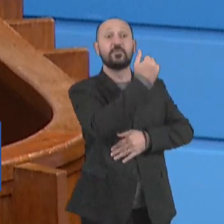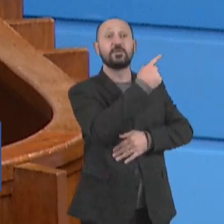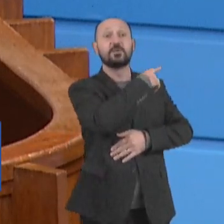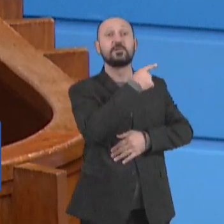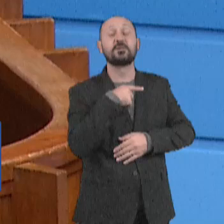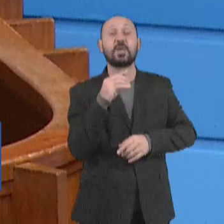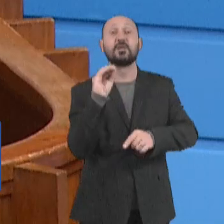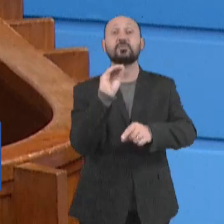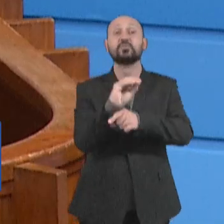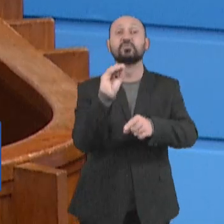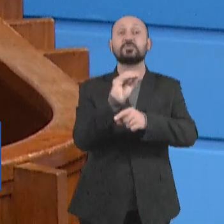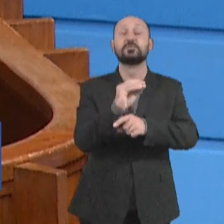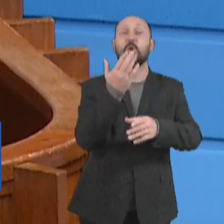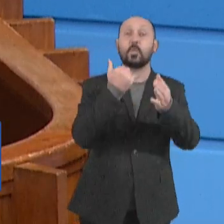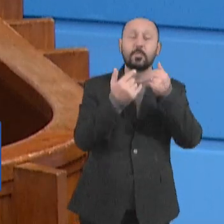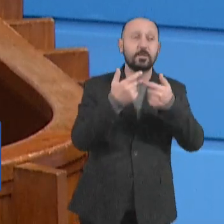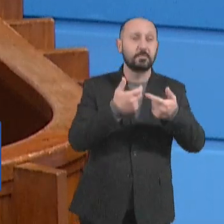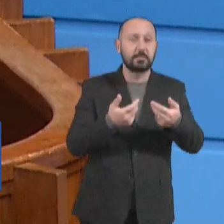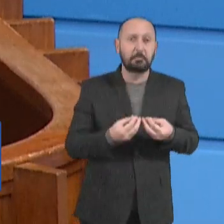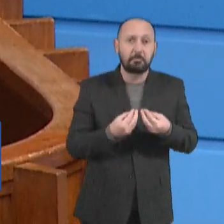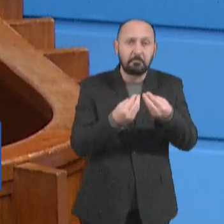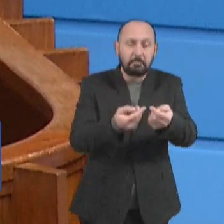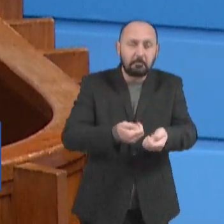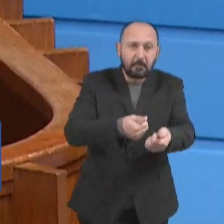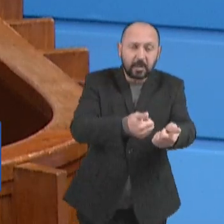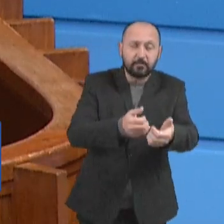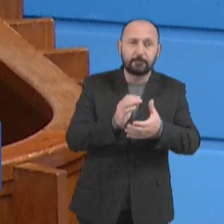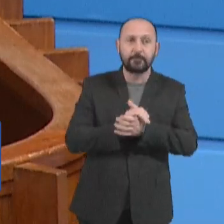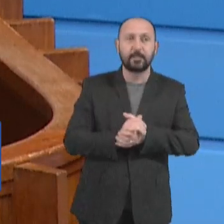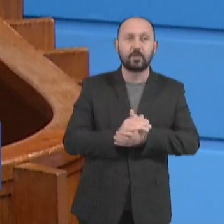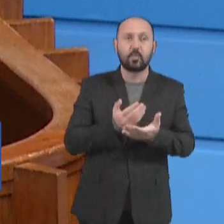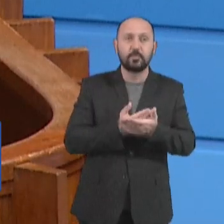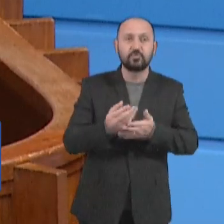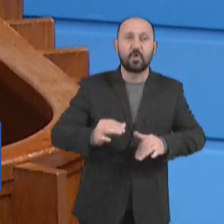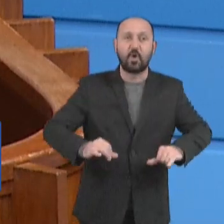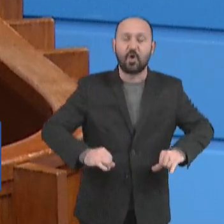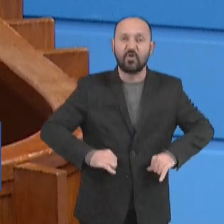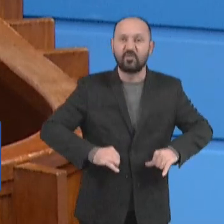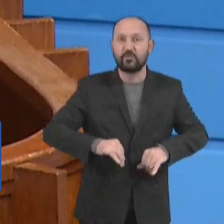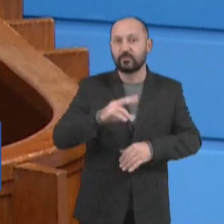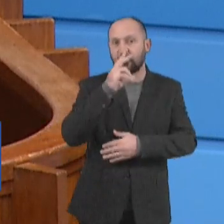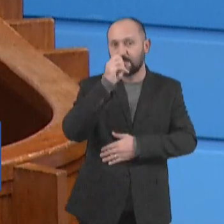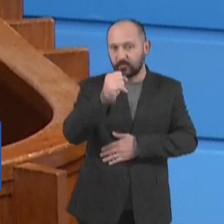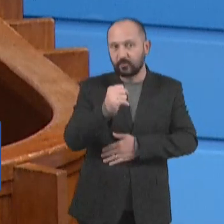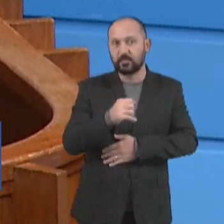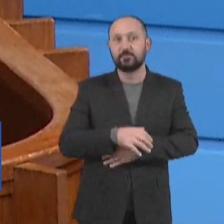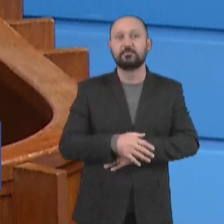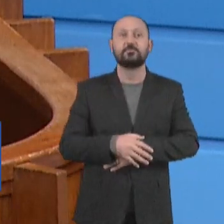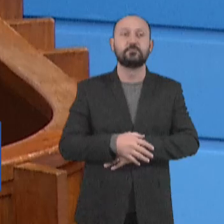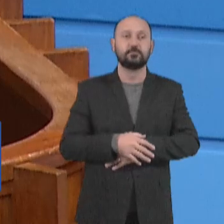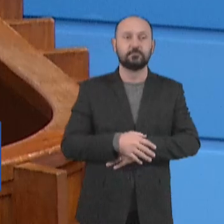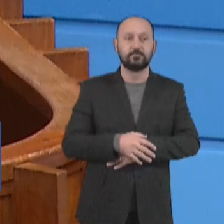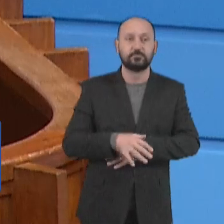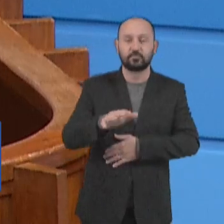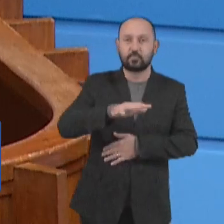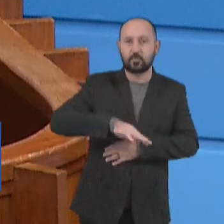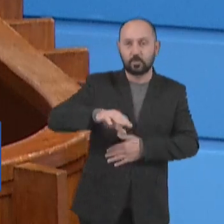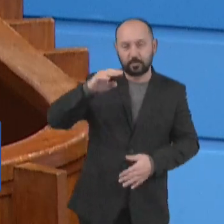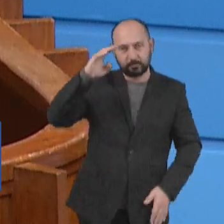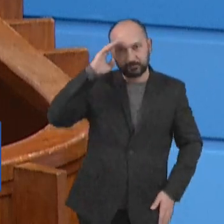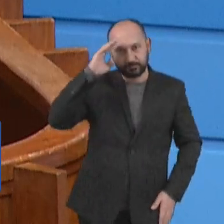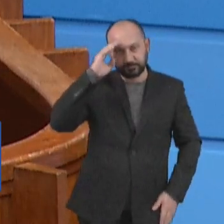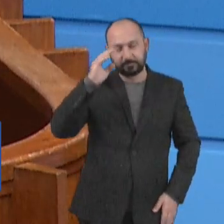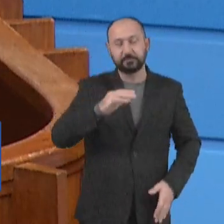que supriam as tropas. Resultado, a fome começou a bater entre os